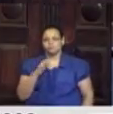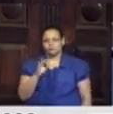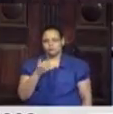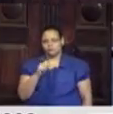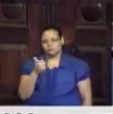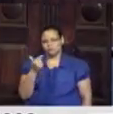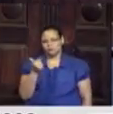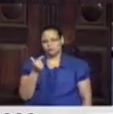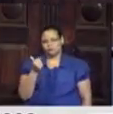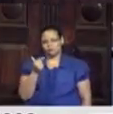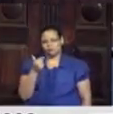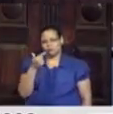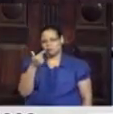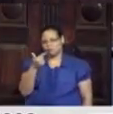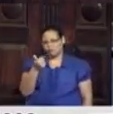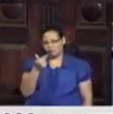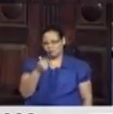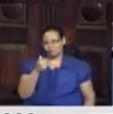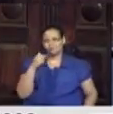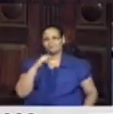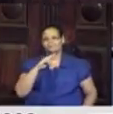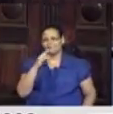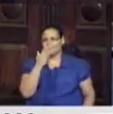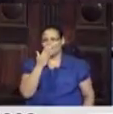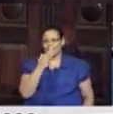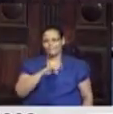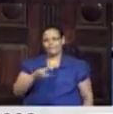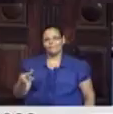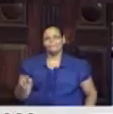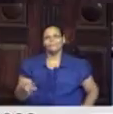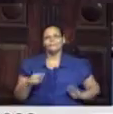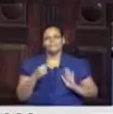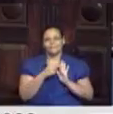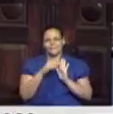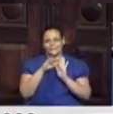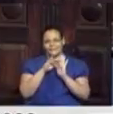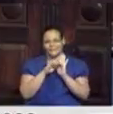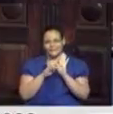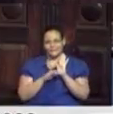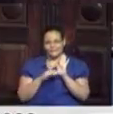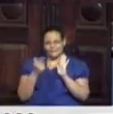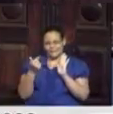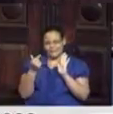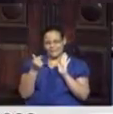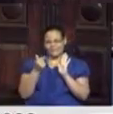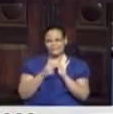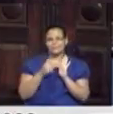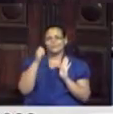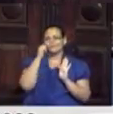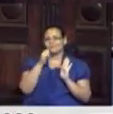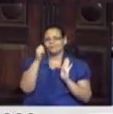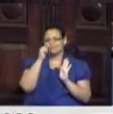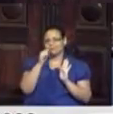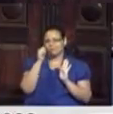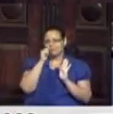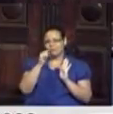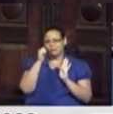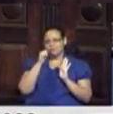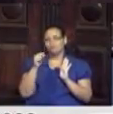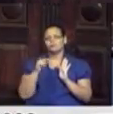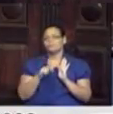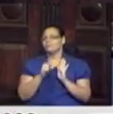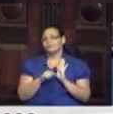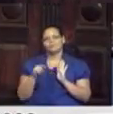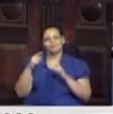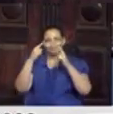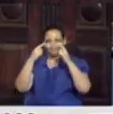11, 12, em 12 tipos de delito que se enquadram nessas 5 classificações, as mulheres são as